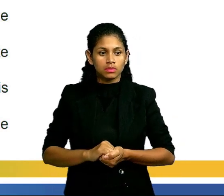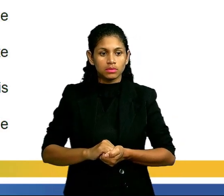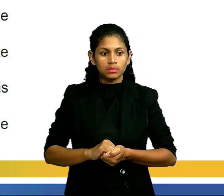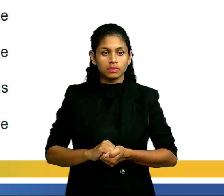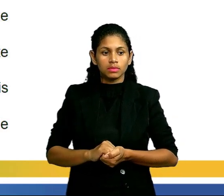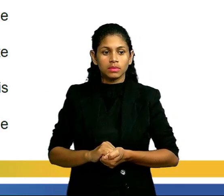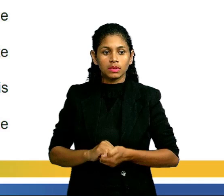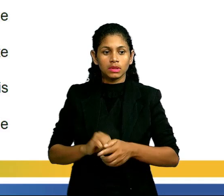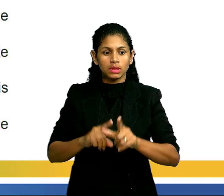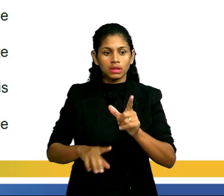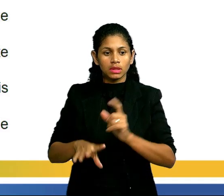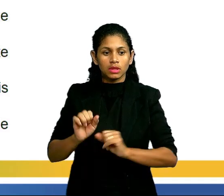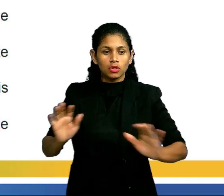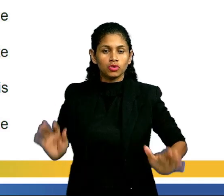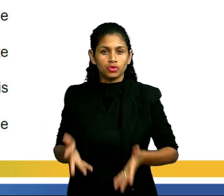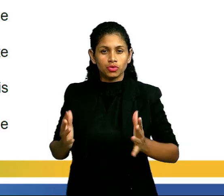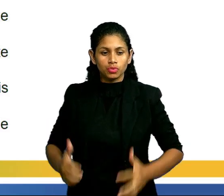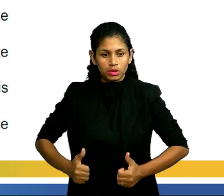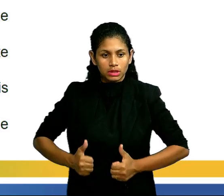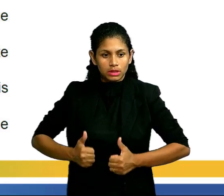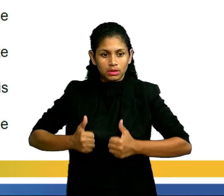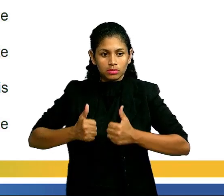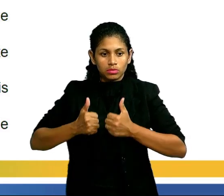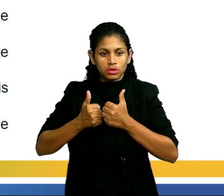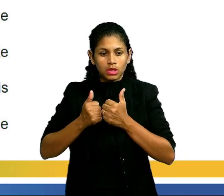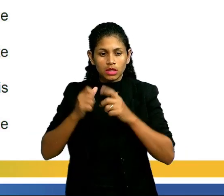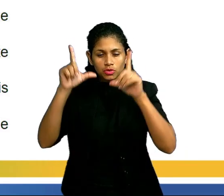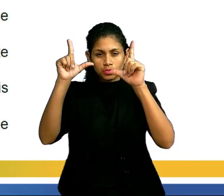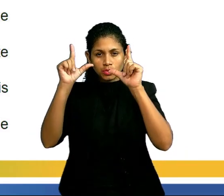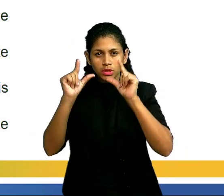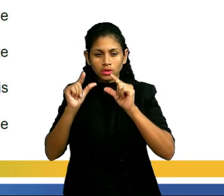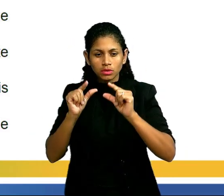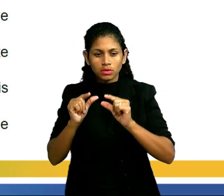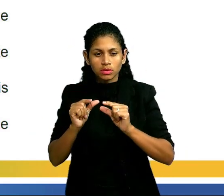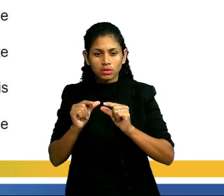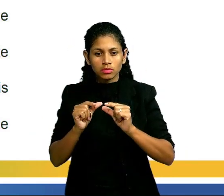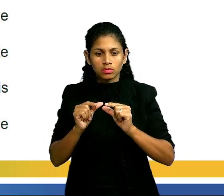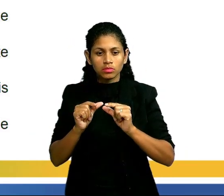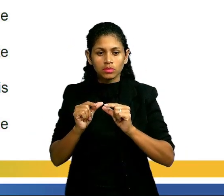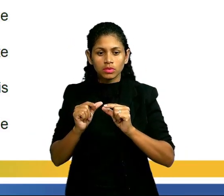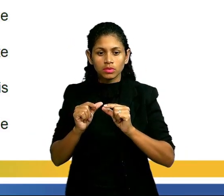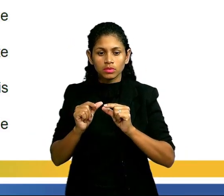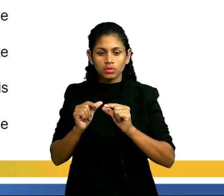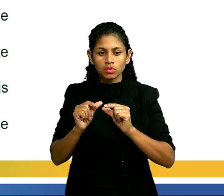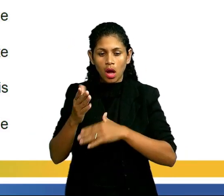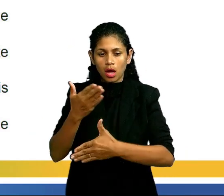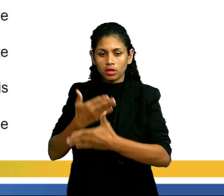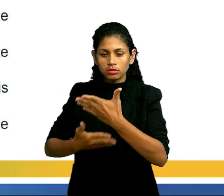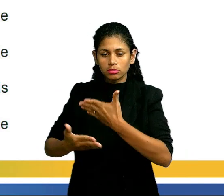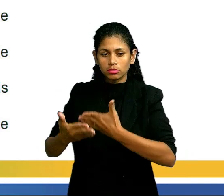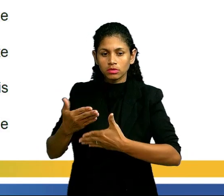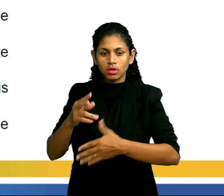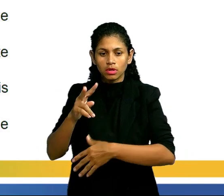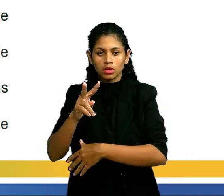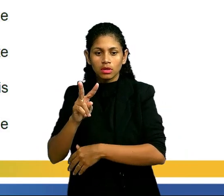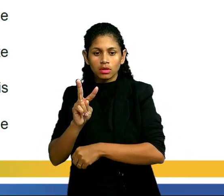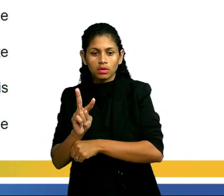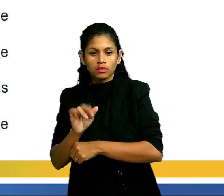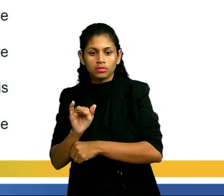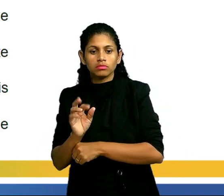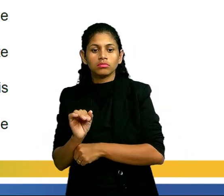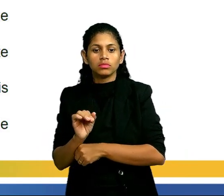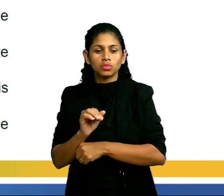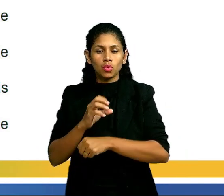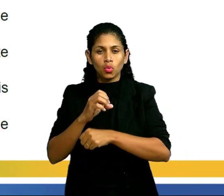por gotículas de saliva. E aí? Qual é a alternativa correta, pessoal? Então, analisando as alternativas, pessoal,